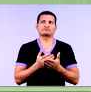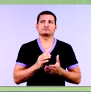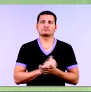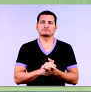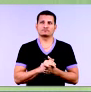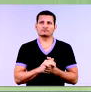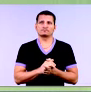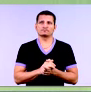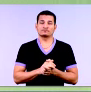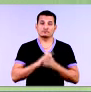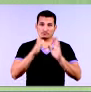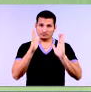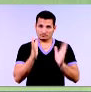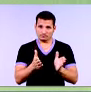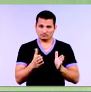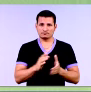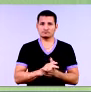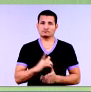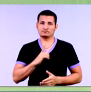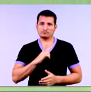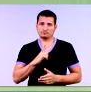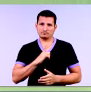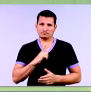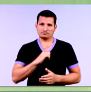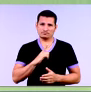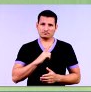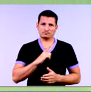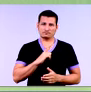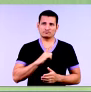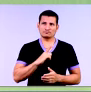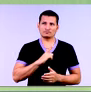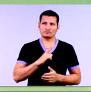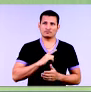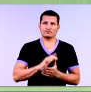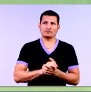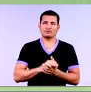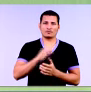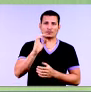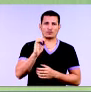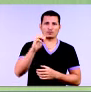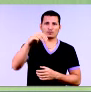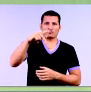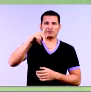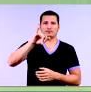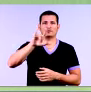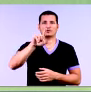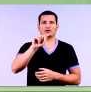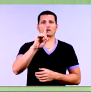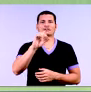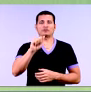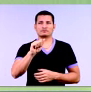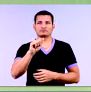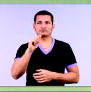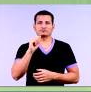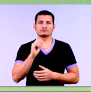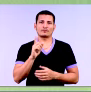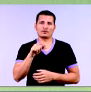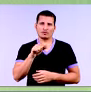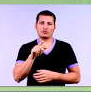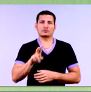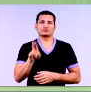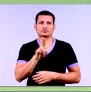uma observação, já existe a versão compilada, olha aqui, ó. E normalmente é utilizada junto com a